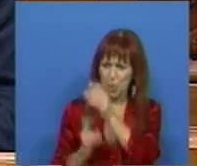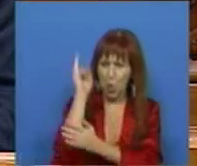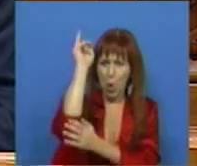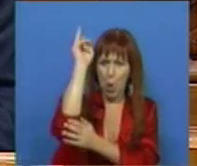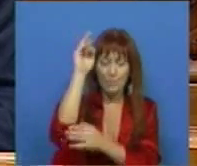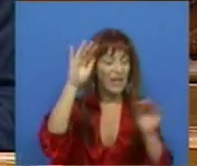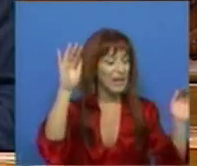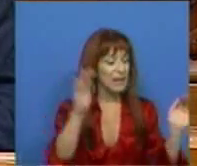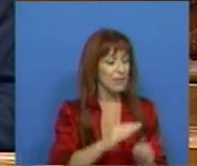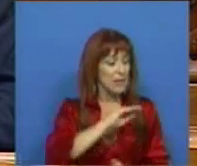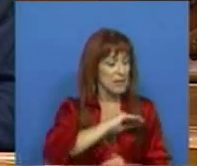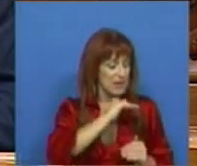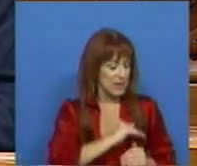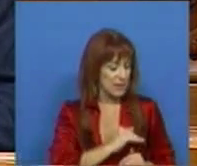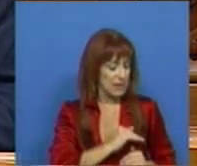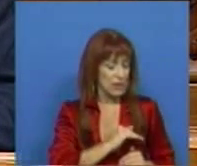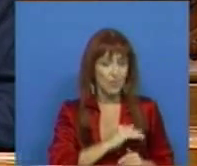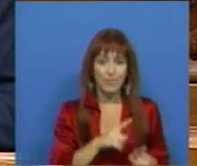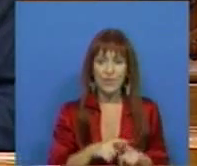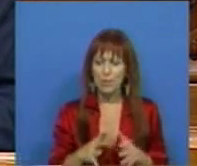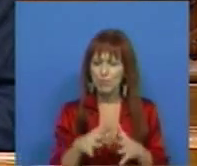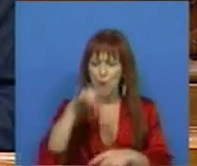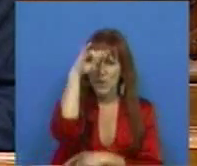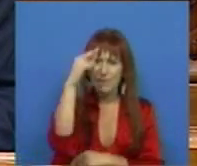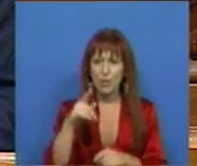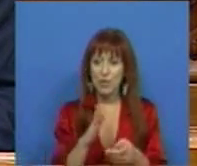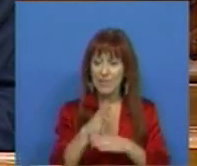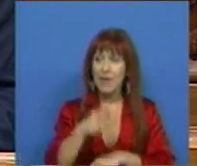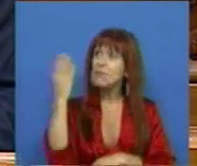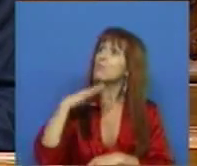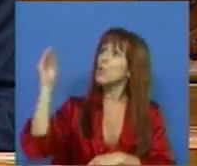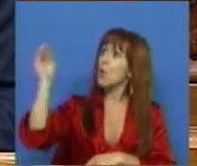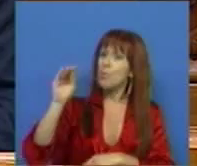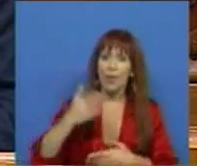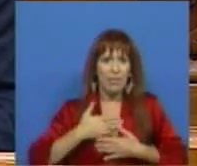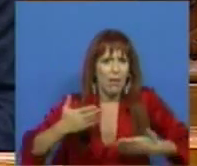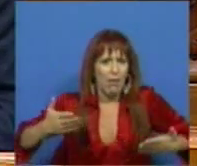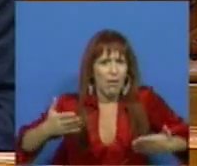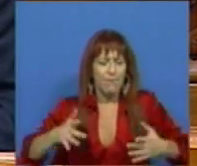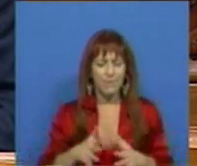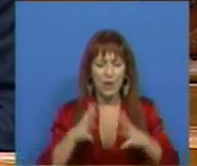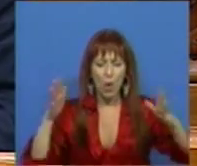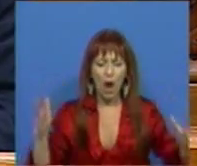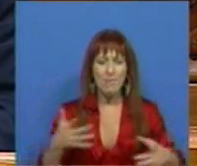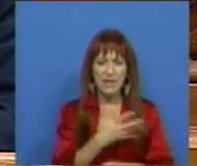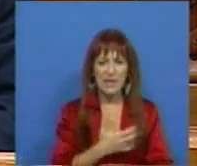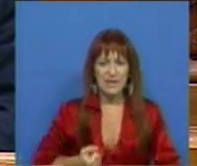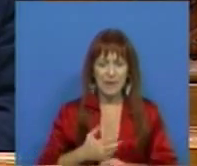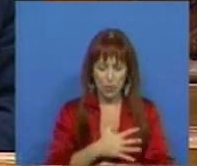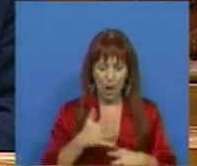da diminuição dos salários, da crescente dificuldade no acesso ao crédito e o aumento do